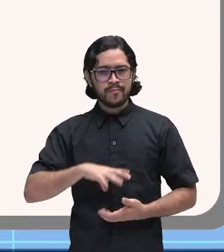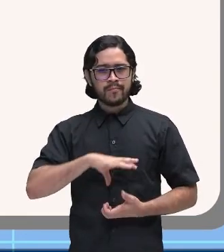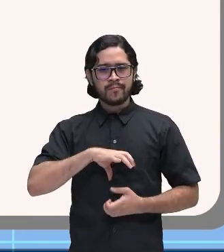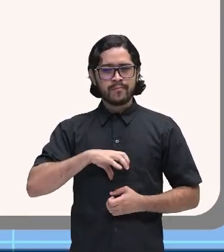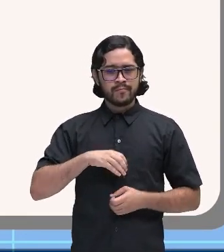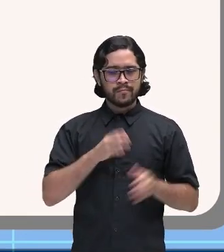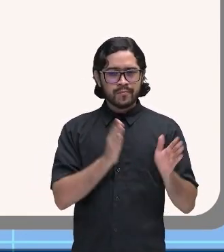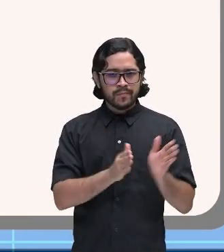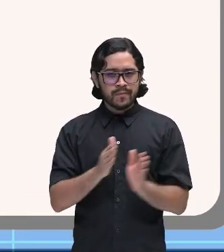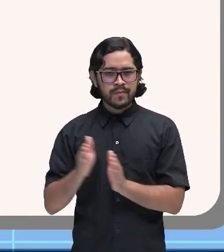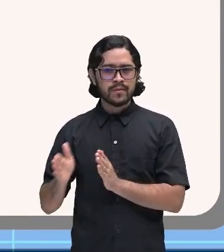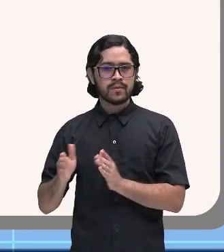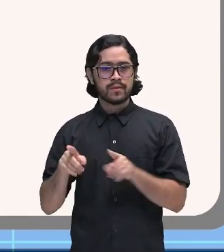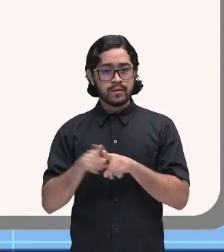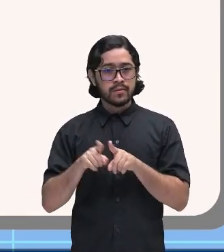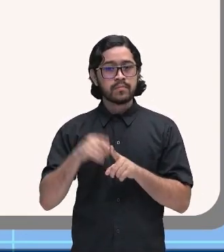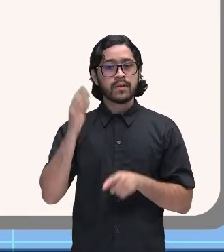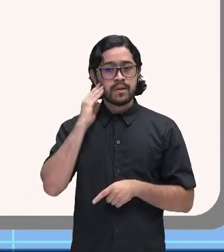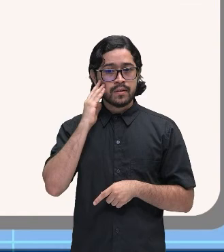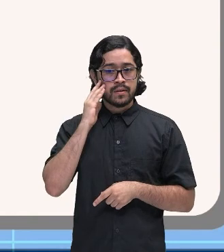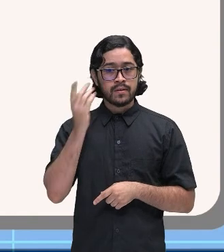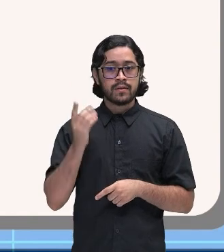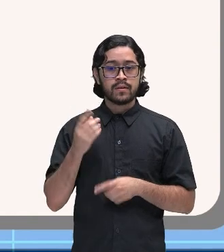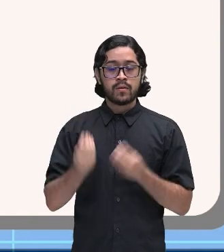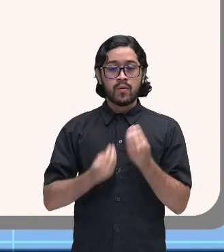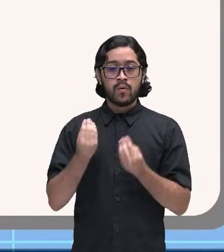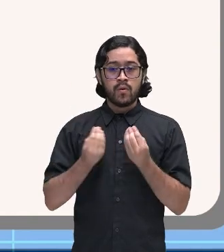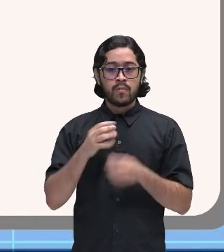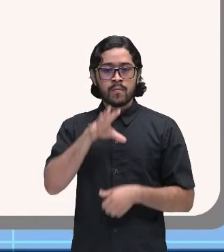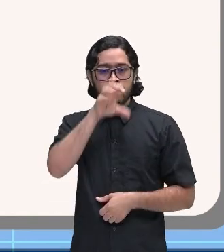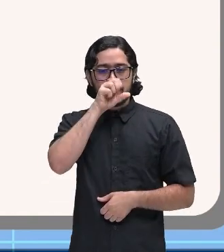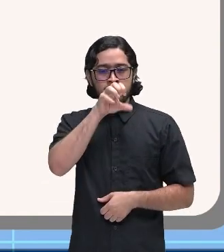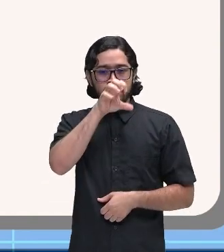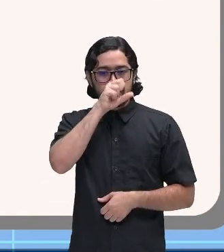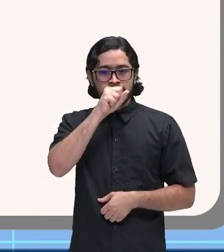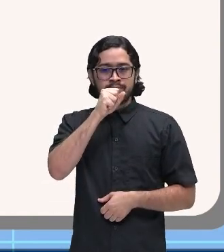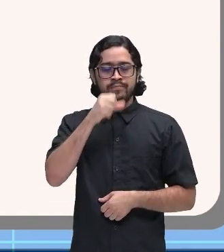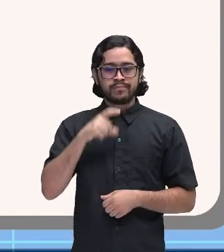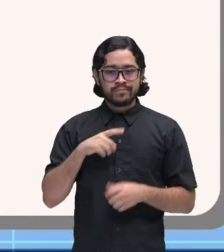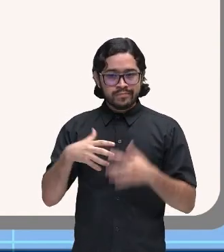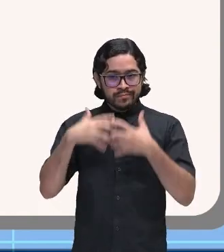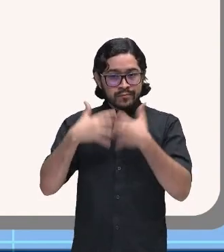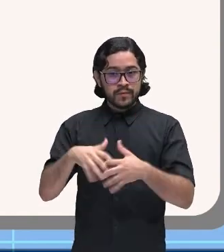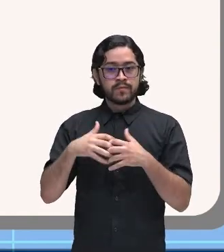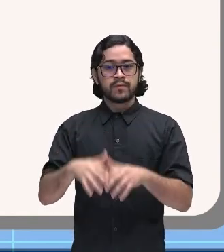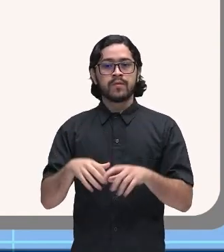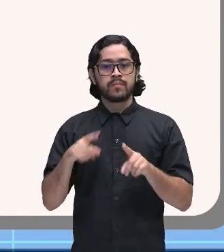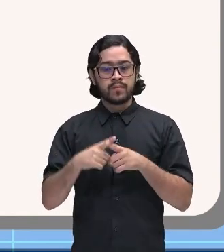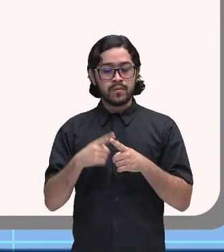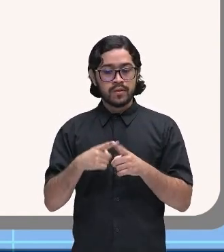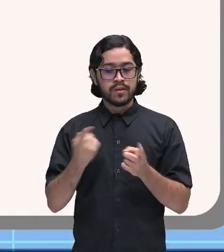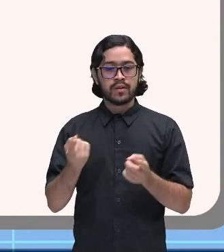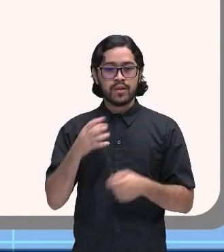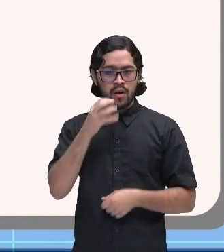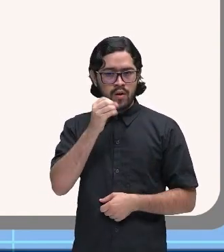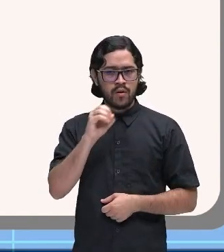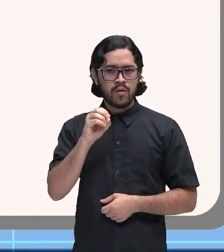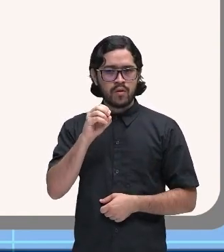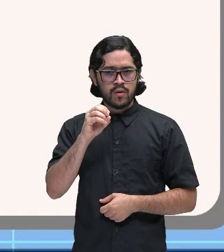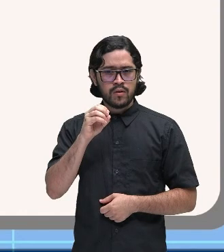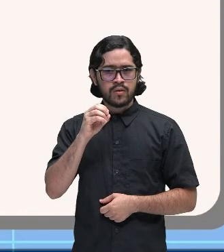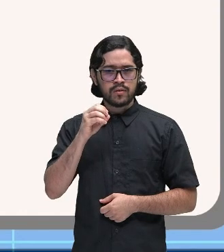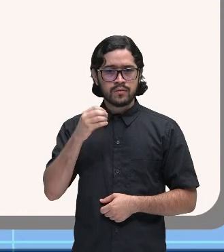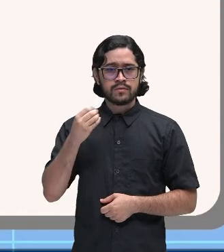sistema respiratório, porque ele também ajuda na nutrição, né? A absorção de oxigênio não deixa de ser um tipo de